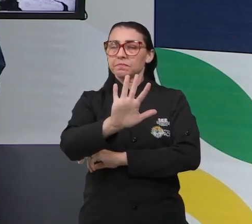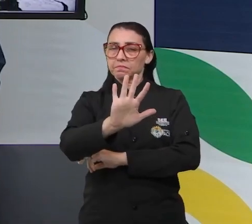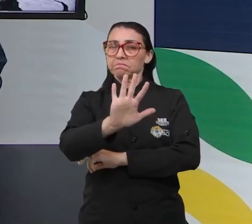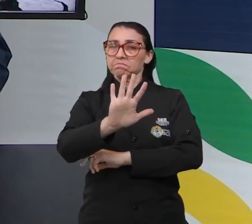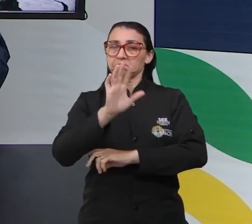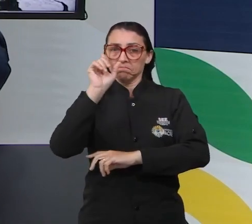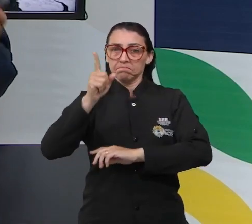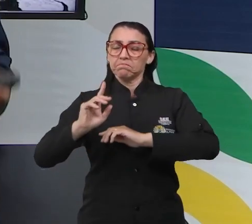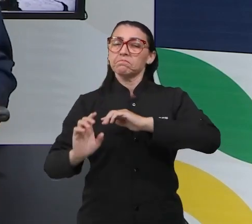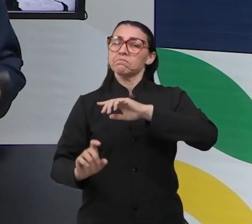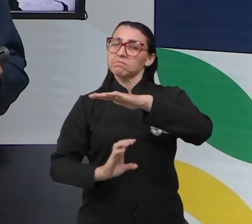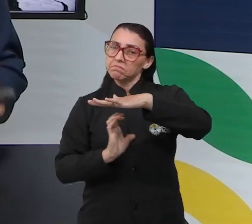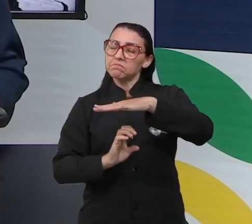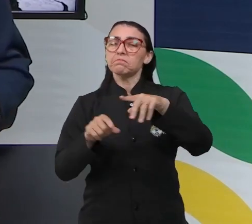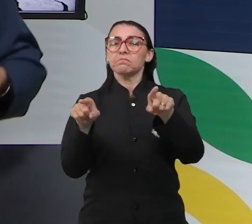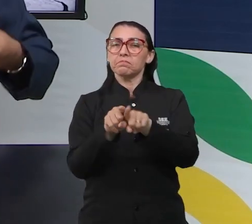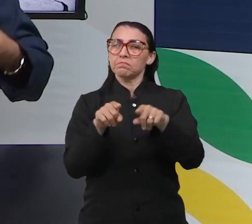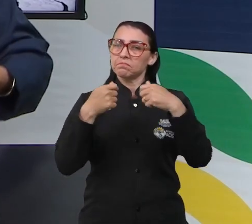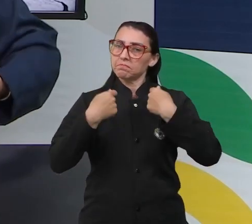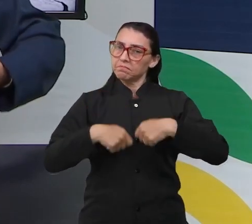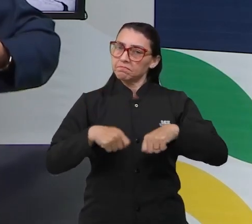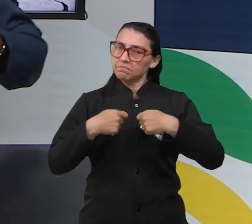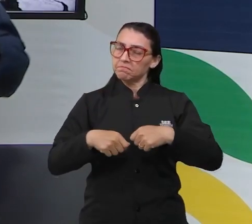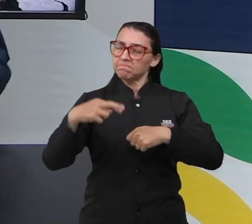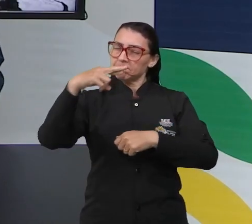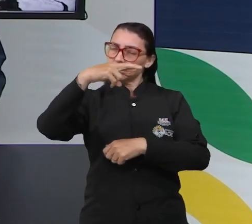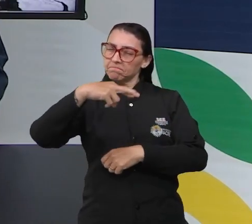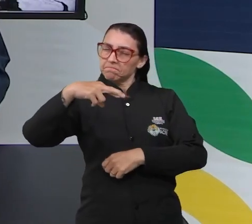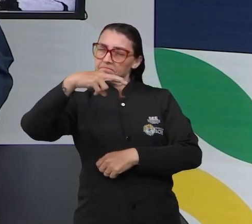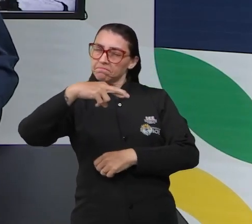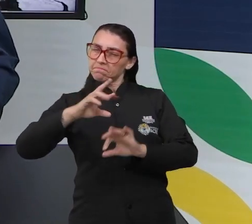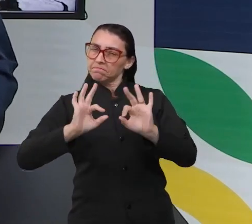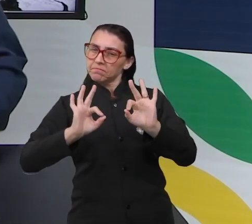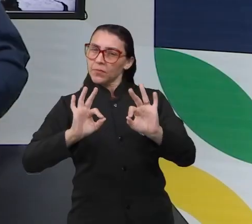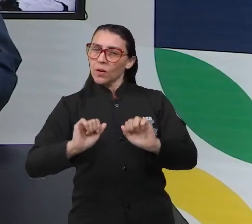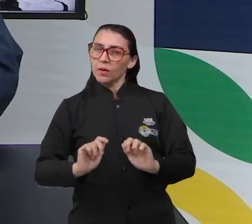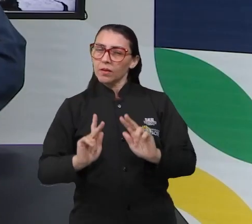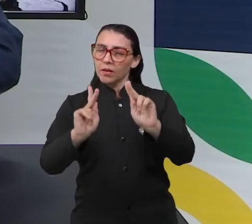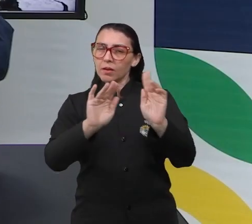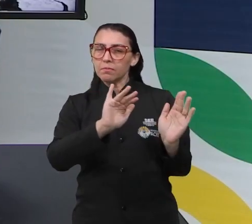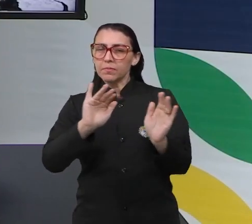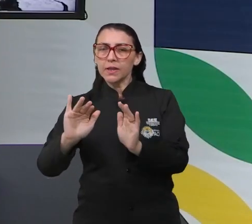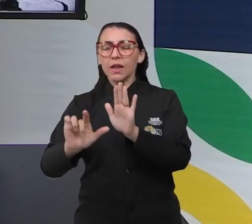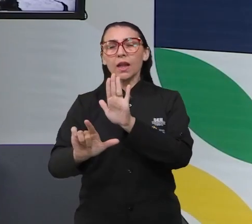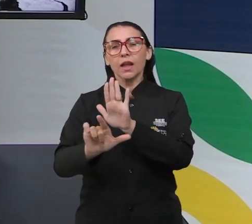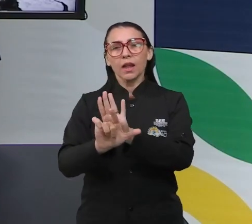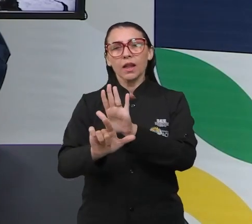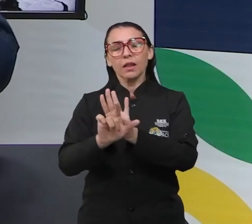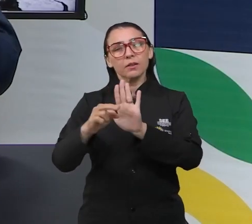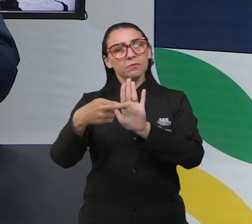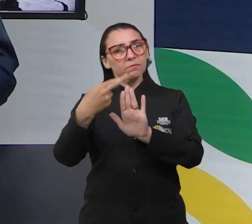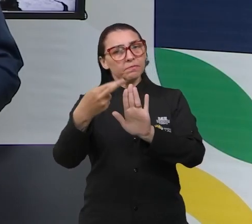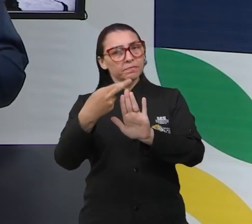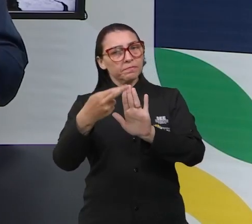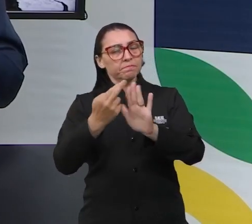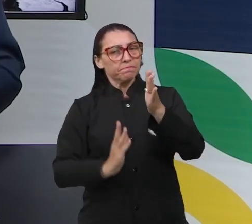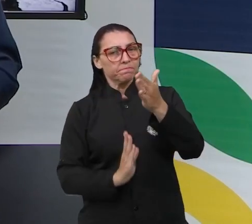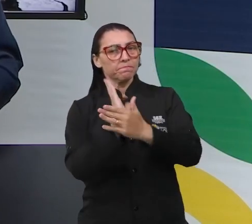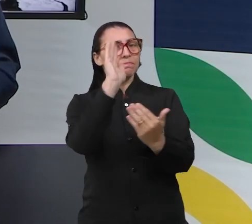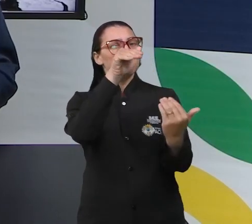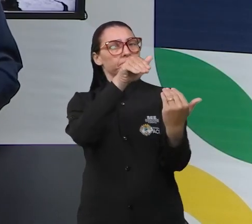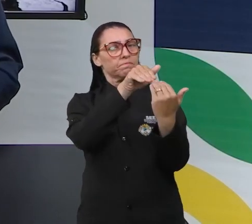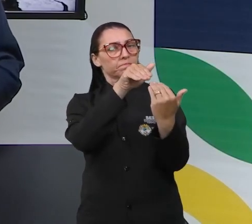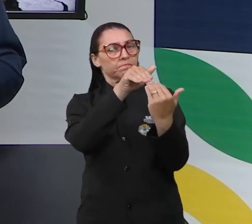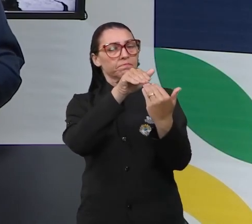empregados, e isso precisa ser bem fiscalizado, ok? Para essa lei ser bem regulamentada e se